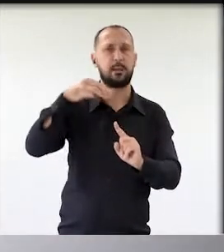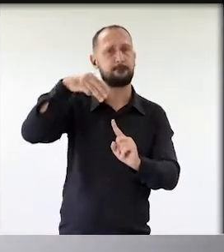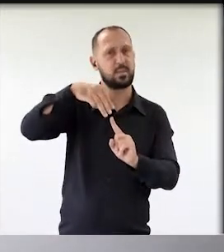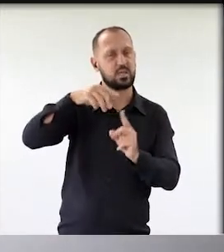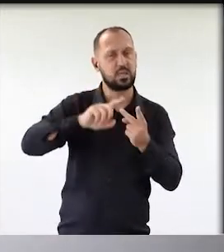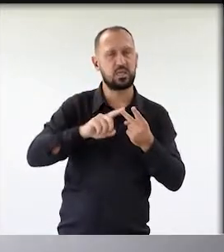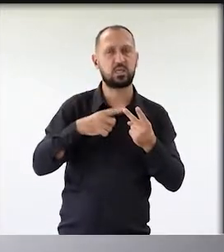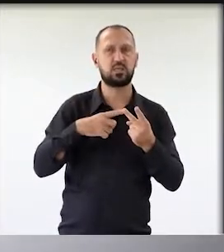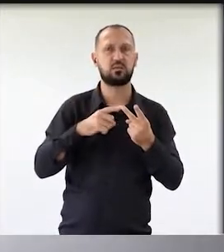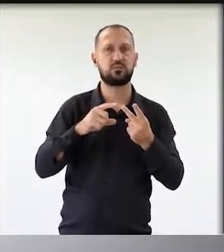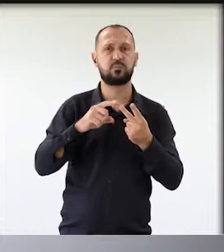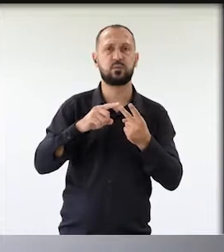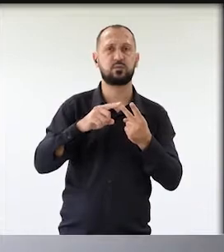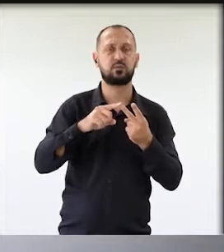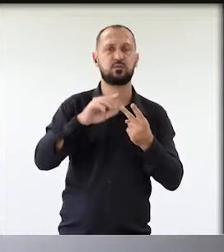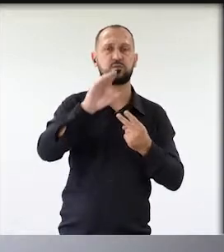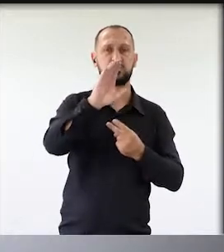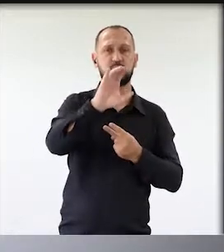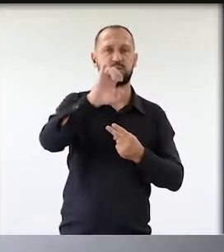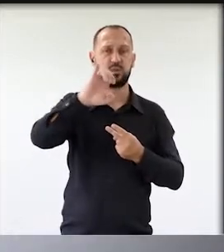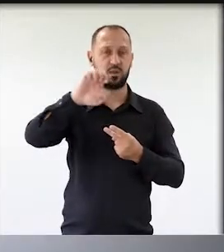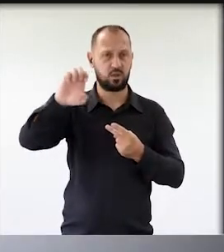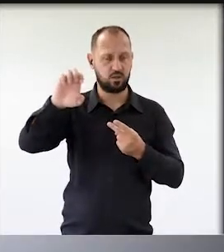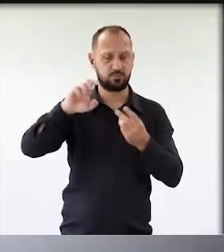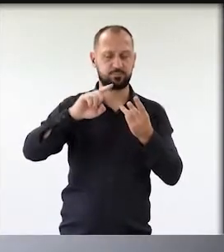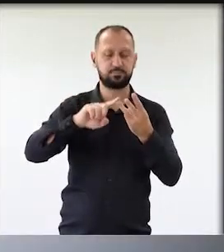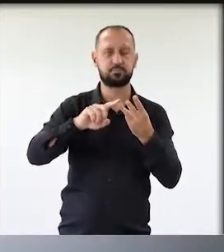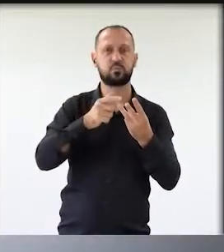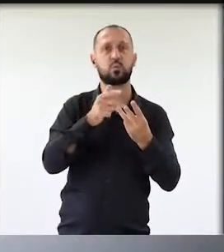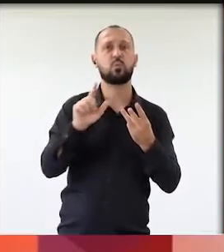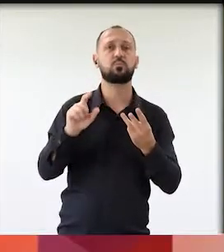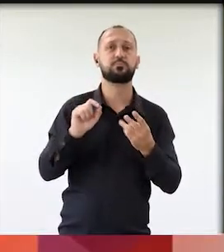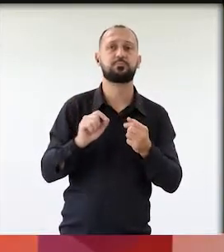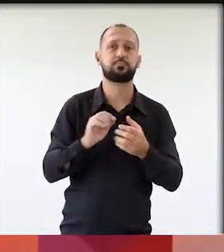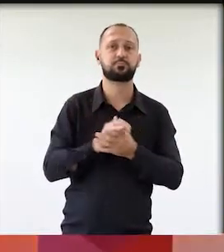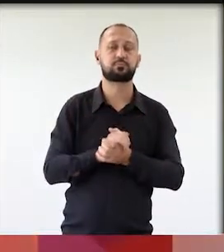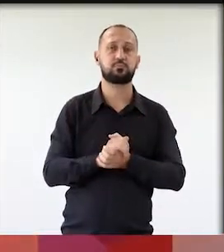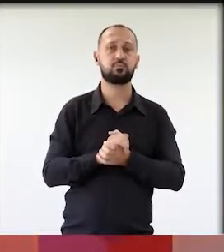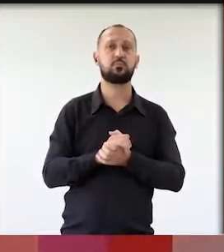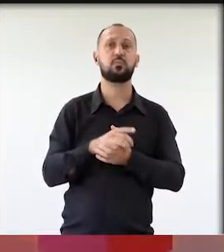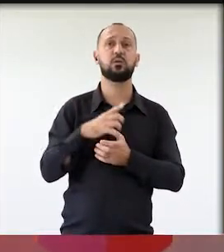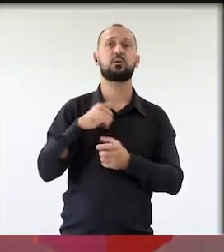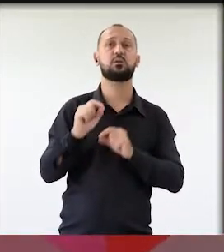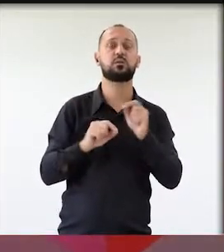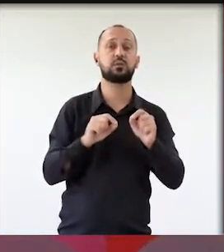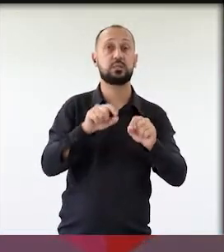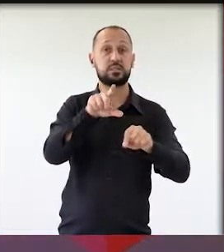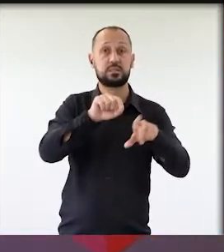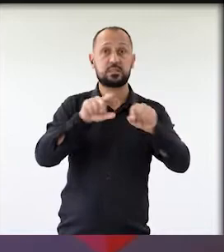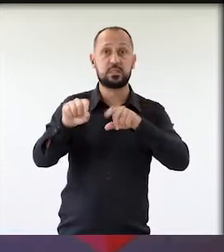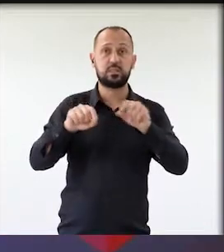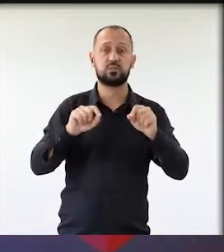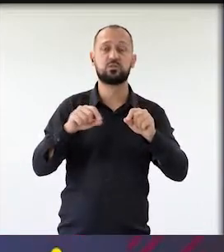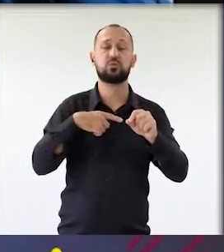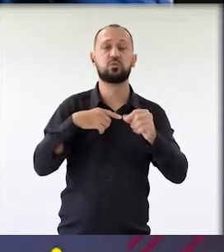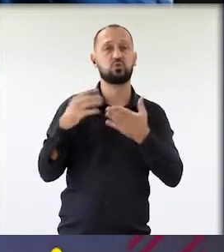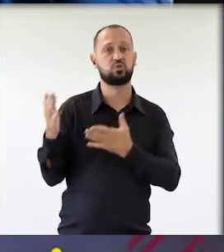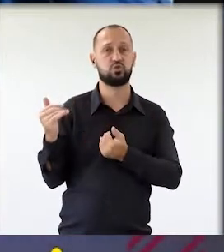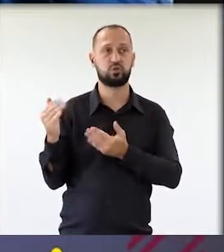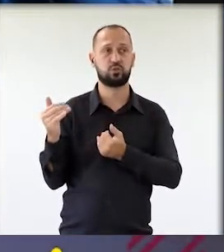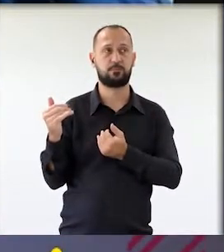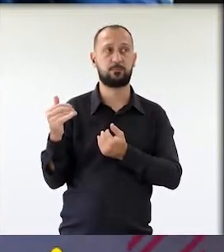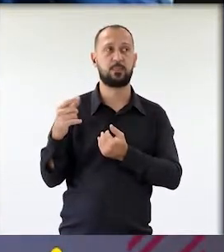aqui o Instituto Mirim, nós temos o CIEE e outras, né? que